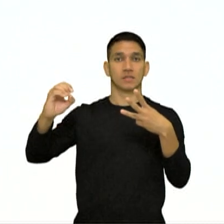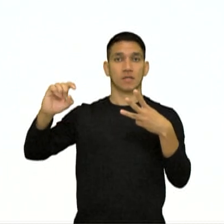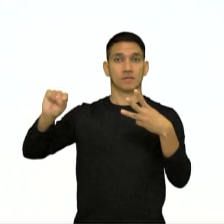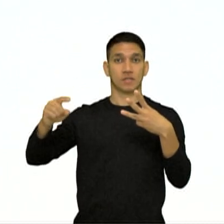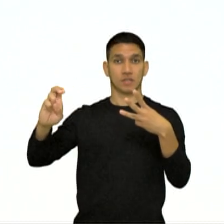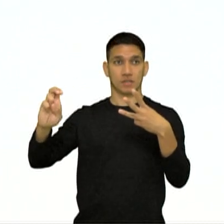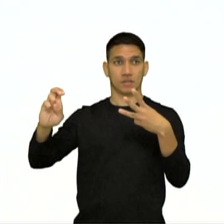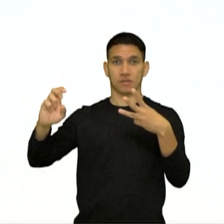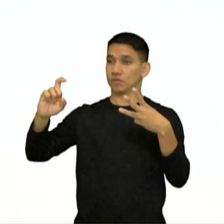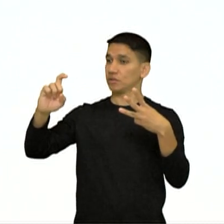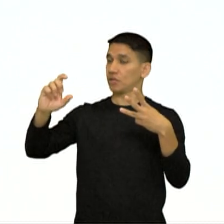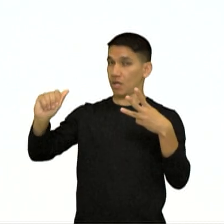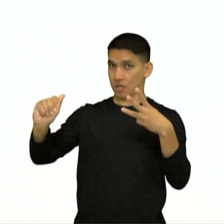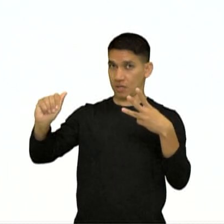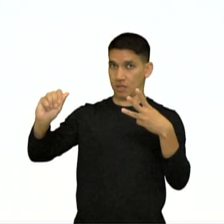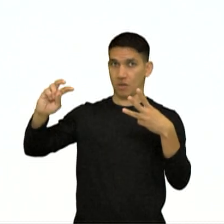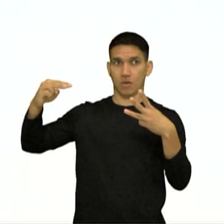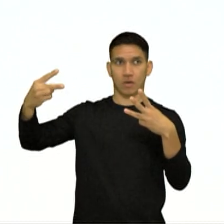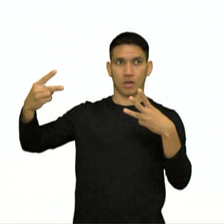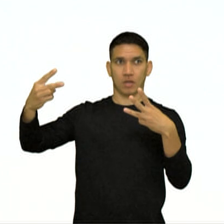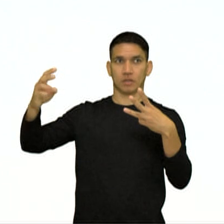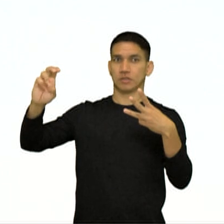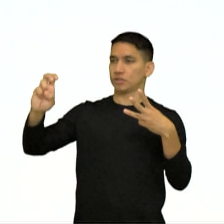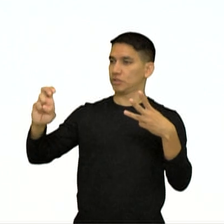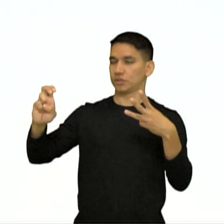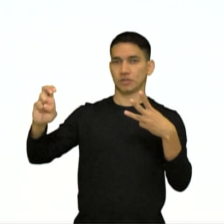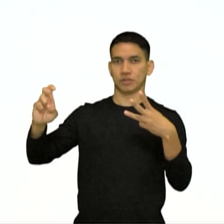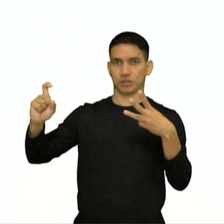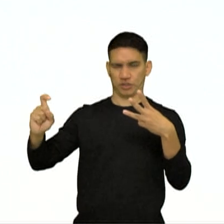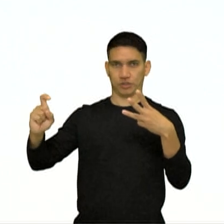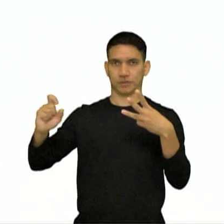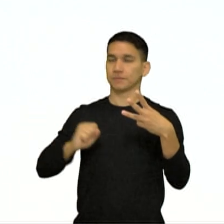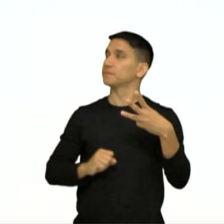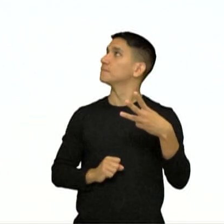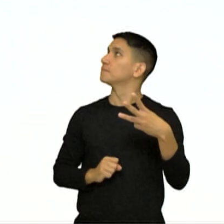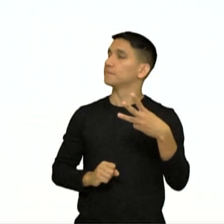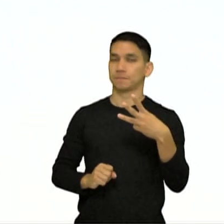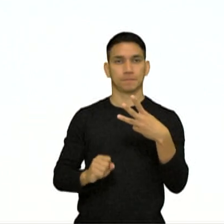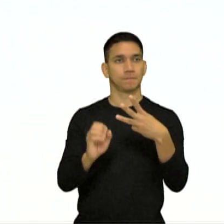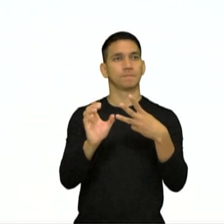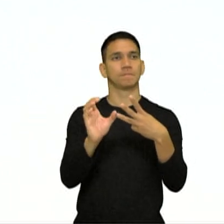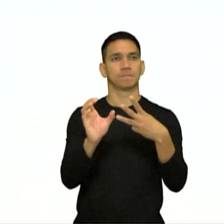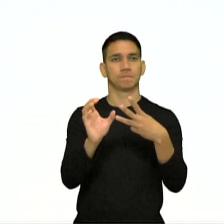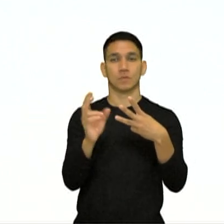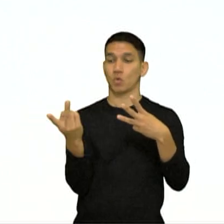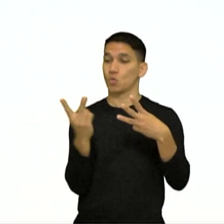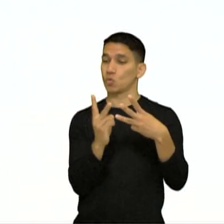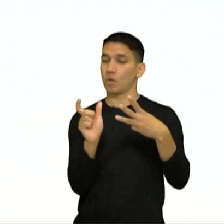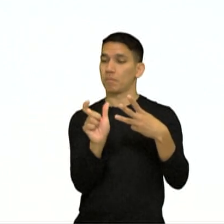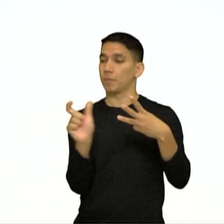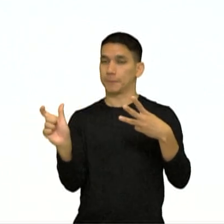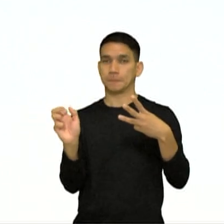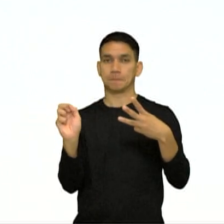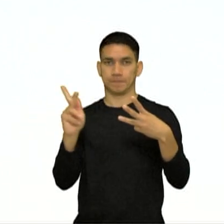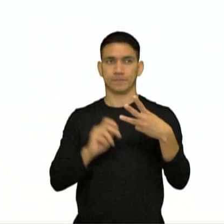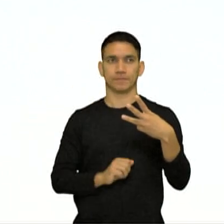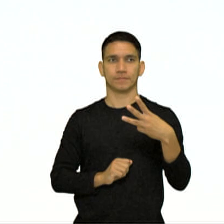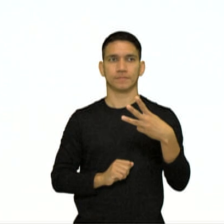0,7ax ao quadrado. Quem é semelhante com a letra B ali? Menos 1,2a ao quadrado x ao quadrado.